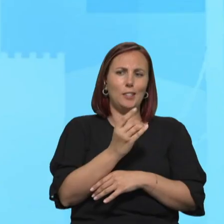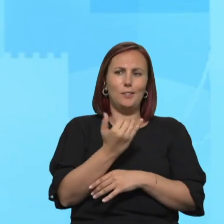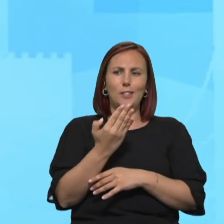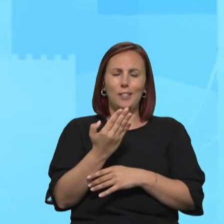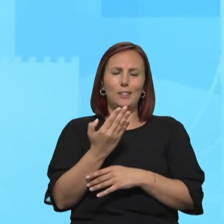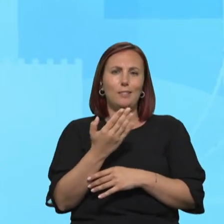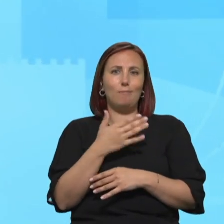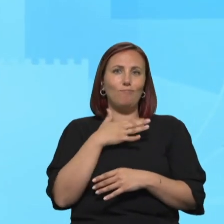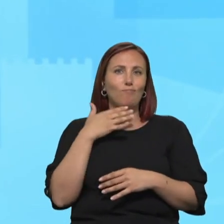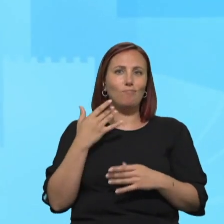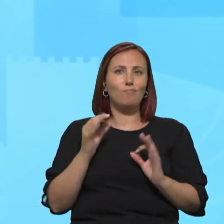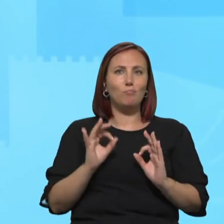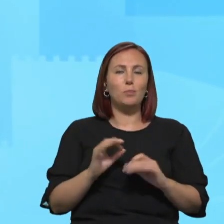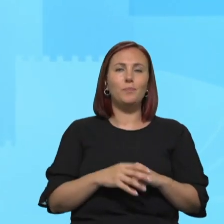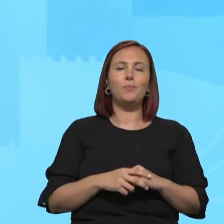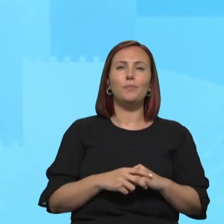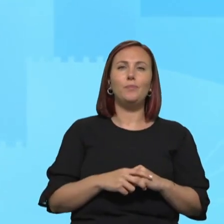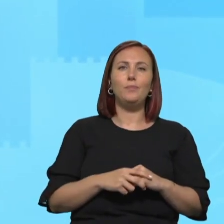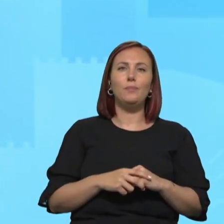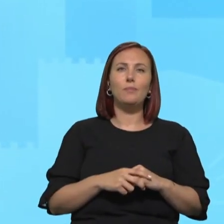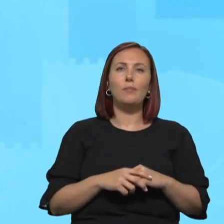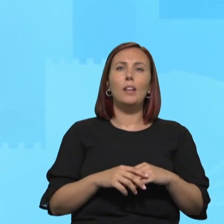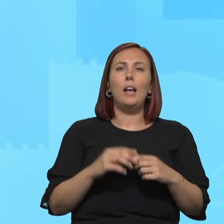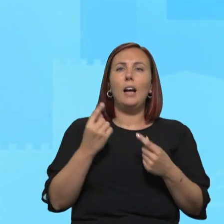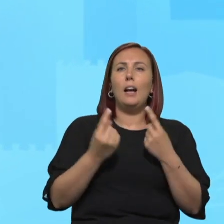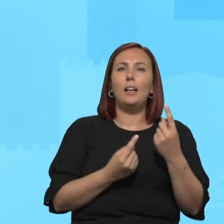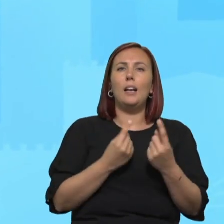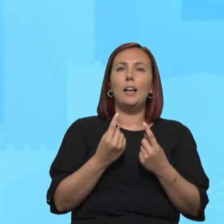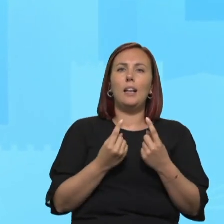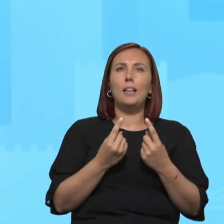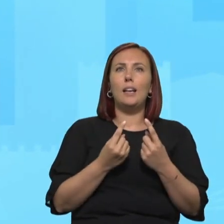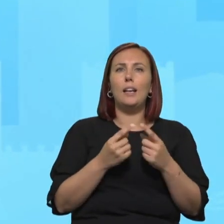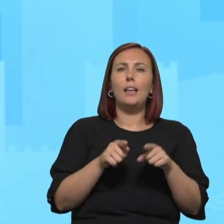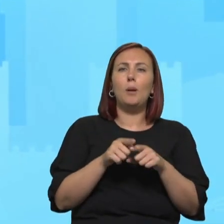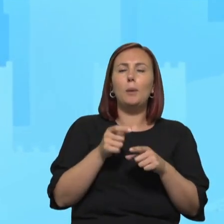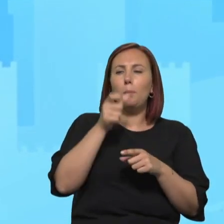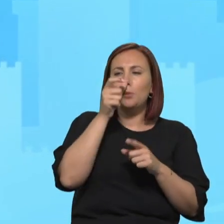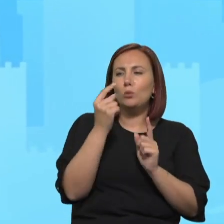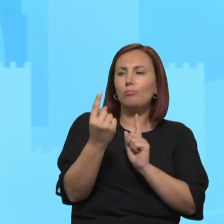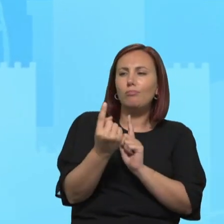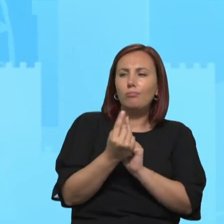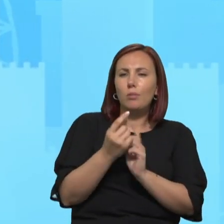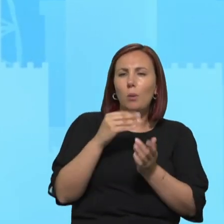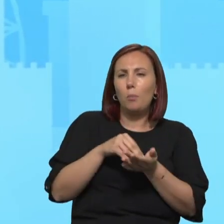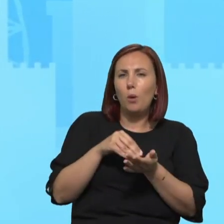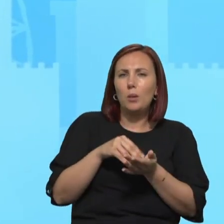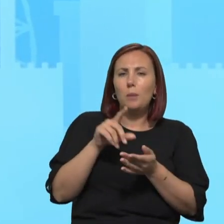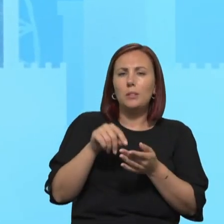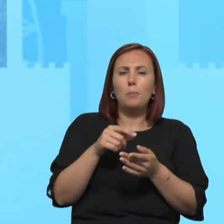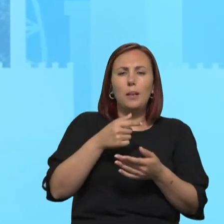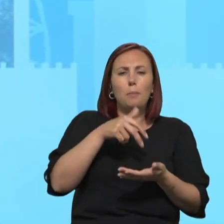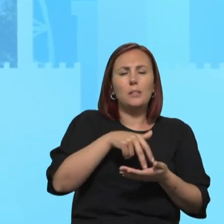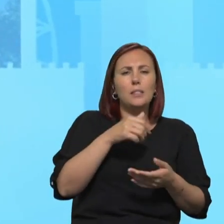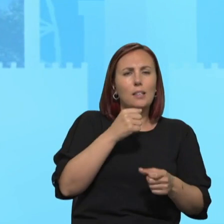também, não é? É alguém que se aproxima dos desfavorecidos, mas é alguém com uma presença também muito ativa a